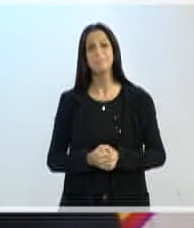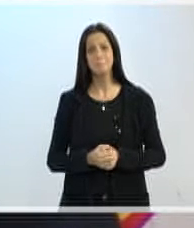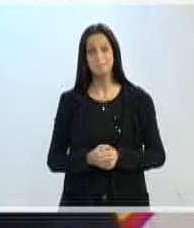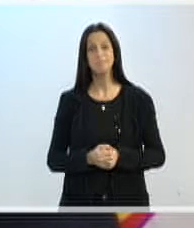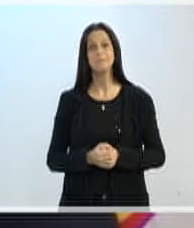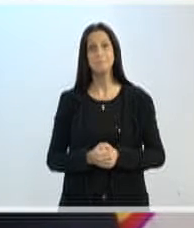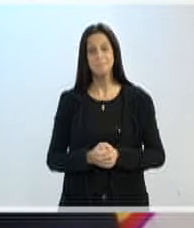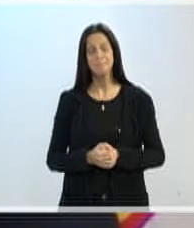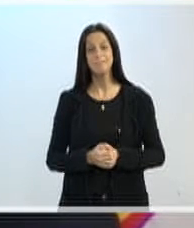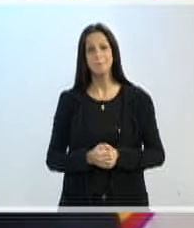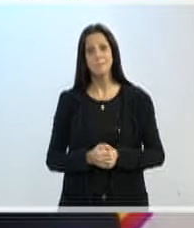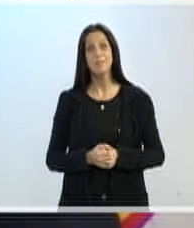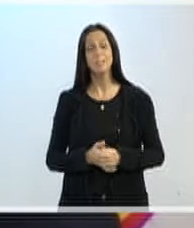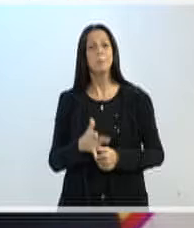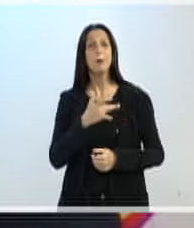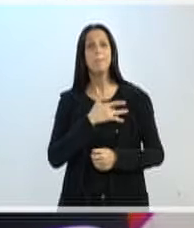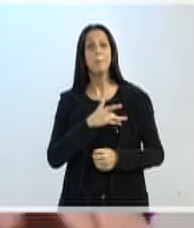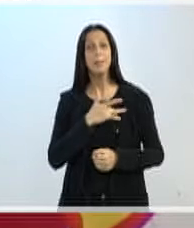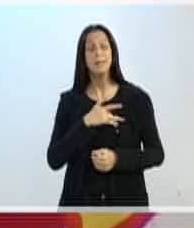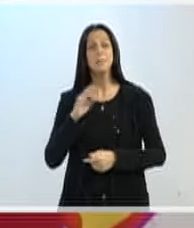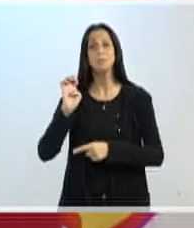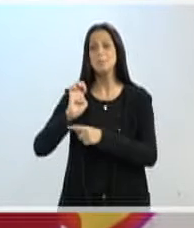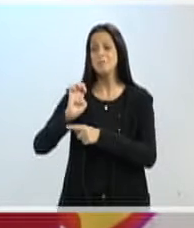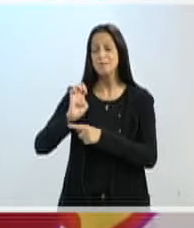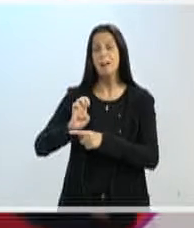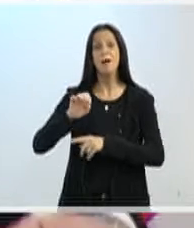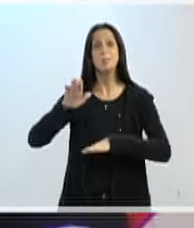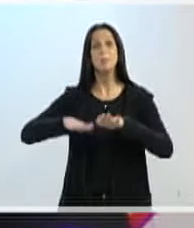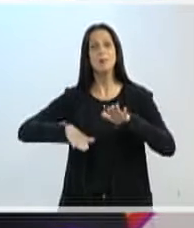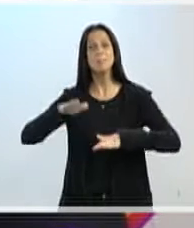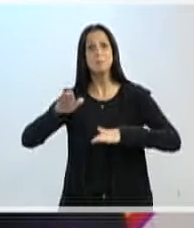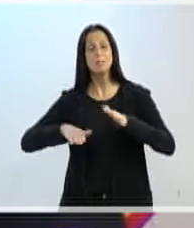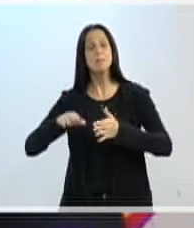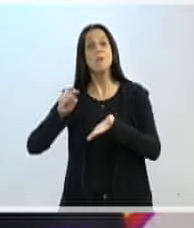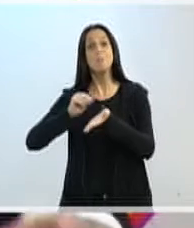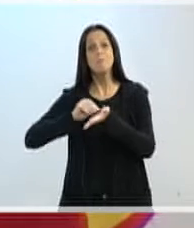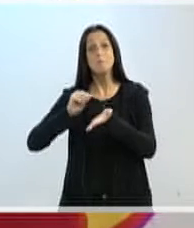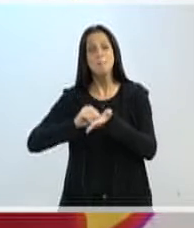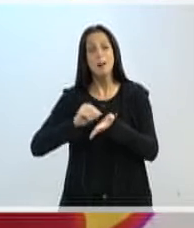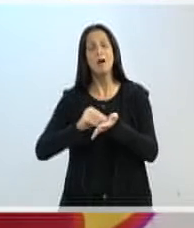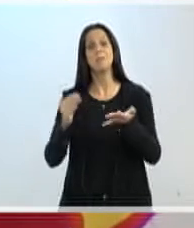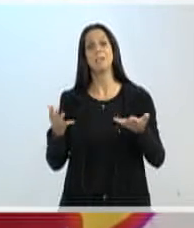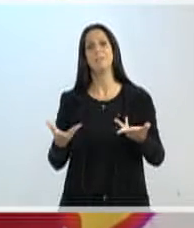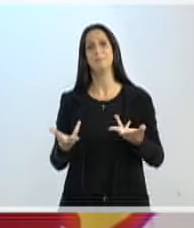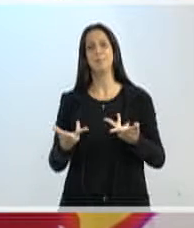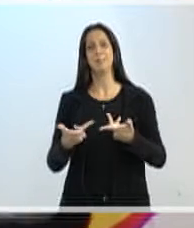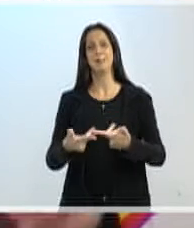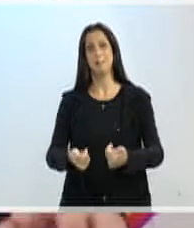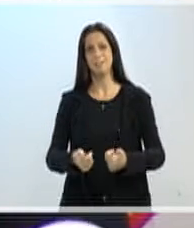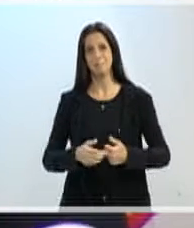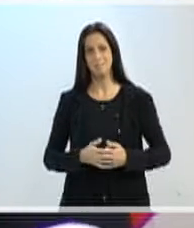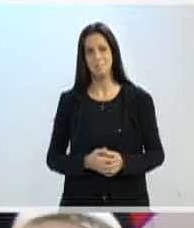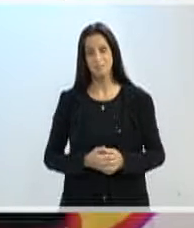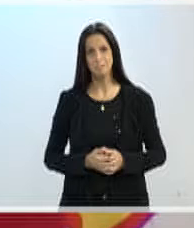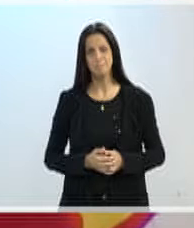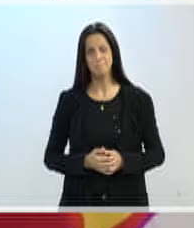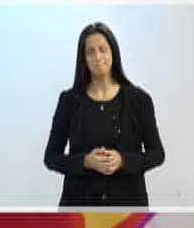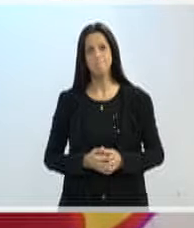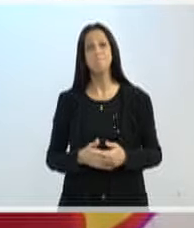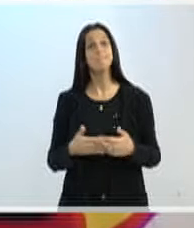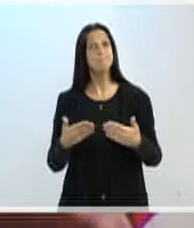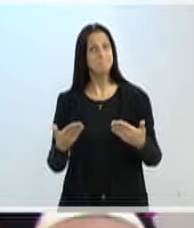pela ineficiência do Estado, em vários graus, reafirmo com maior veemência